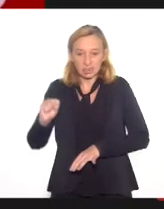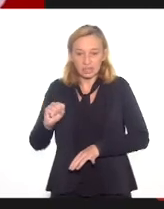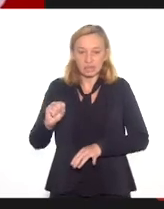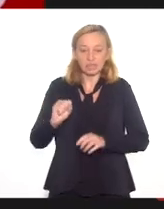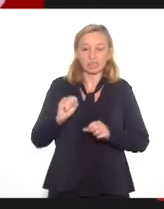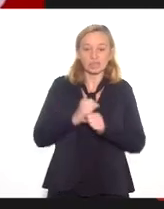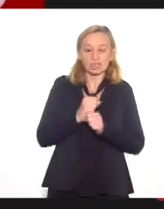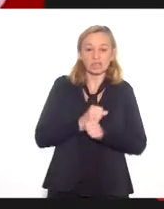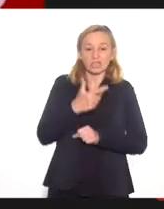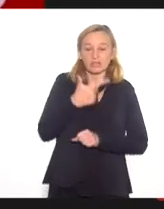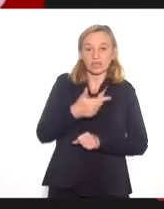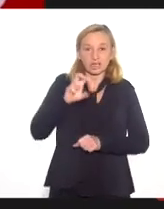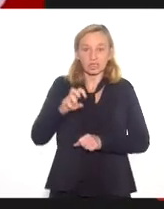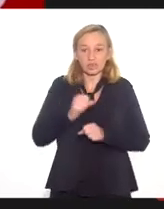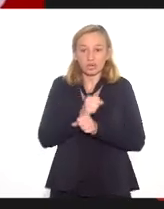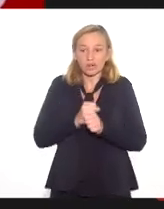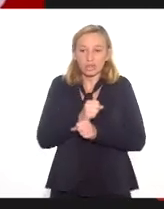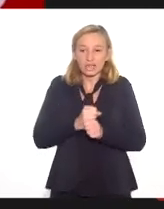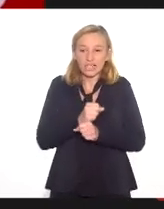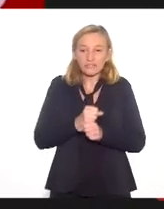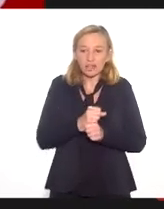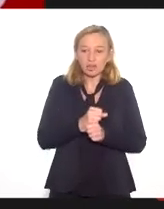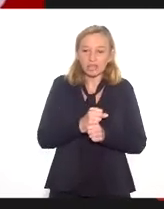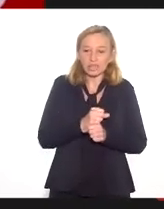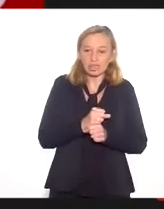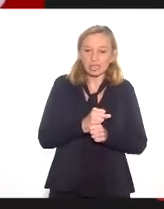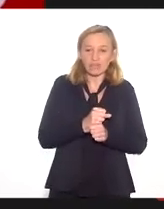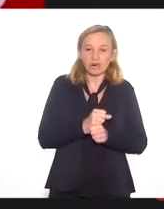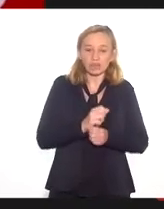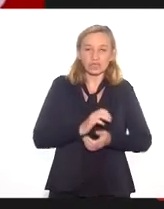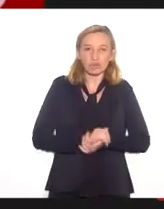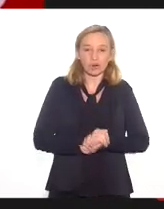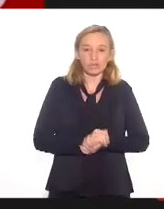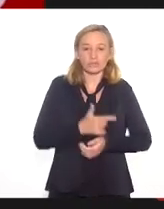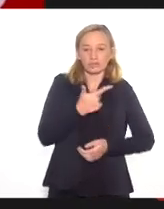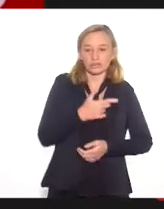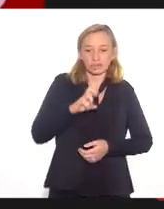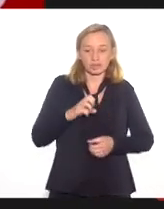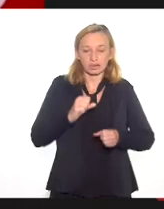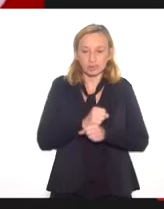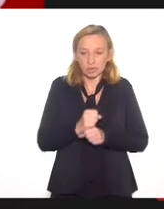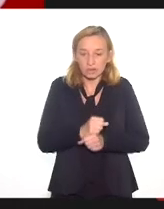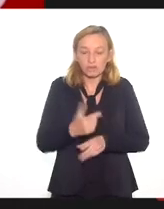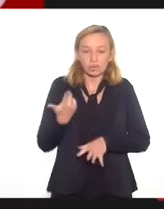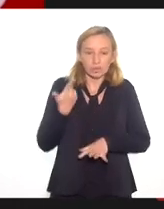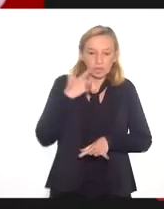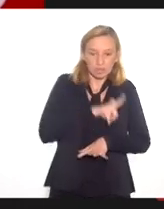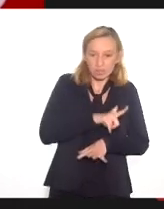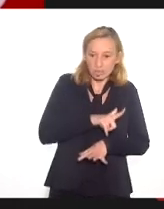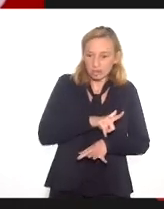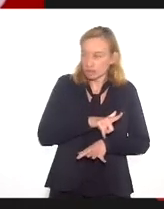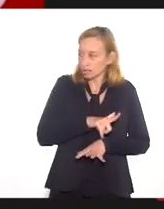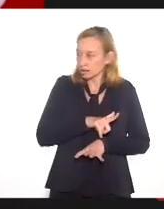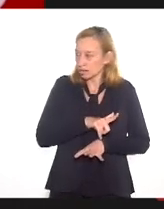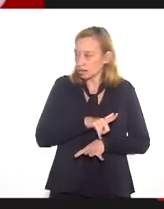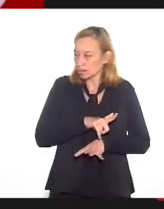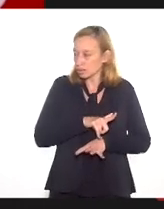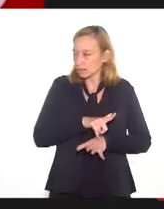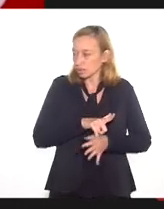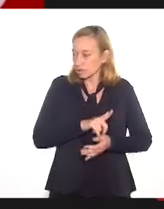25 anos de luta pela terra aqui no estado do Rio do Janeiro nesses 25 anos a gente conquistou em torno de 20